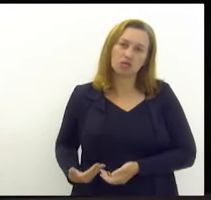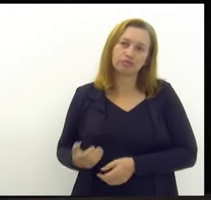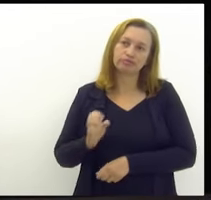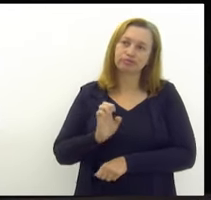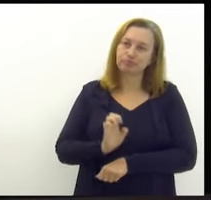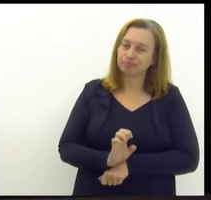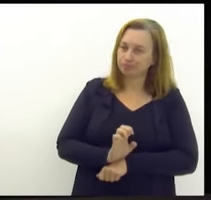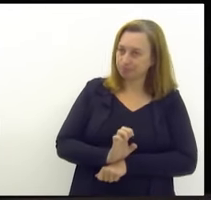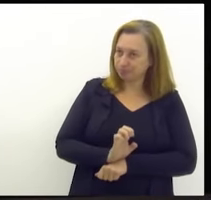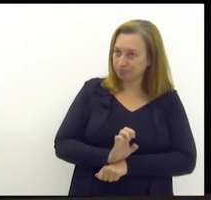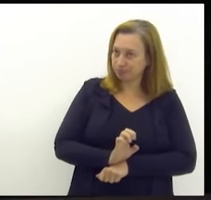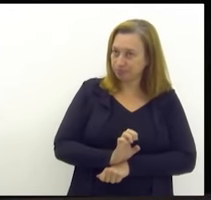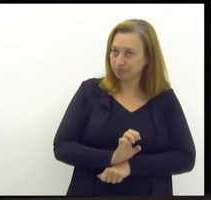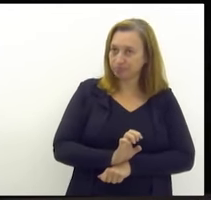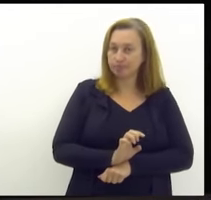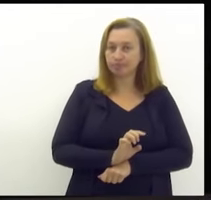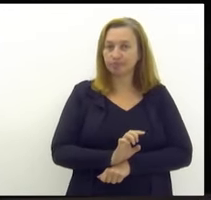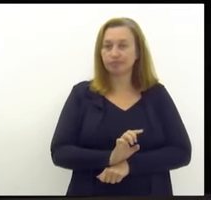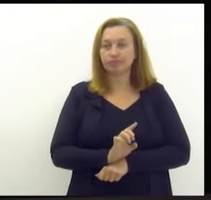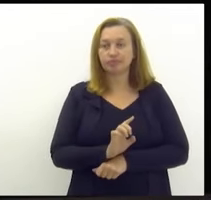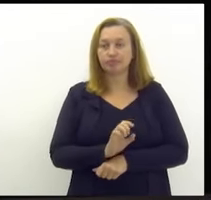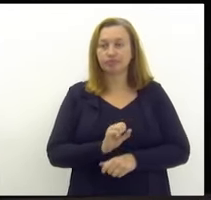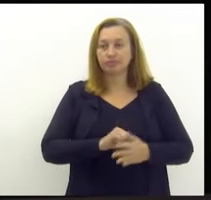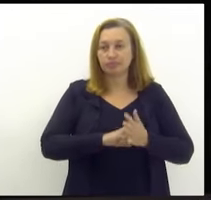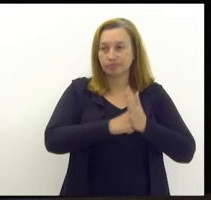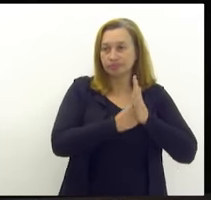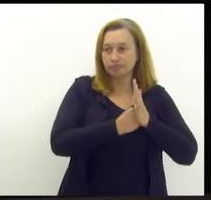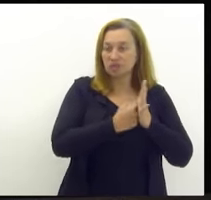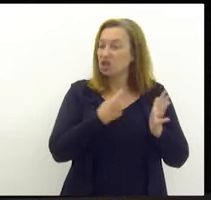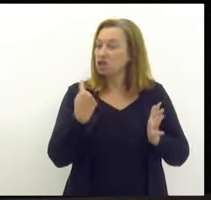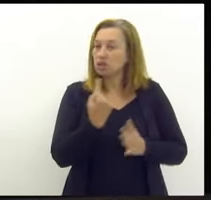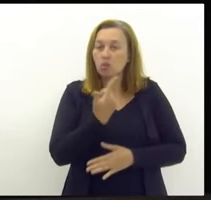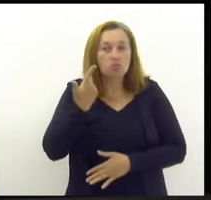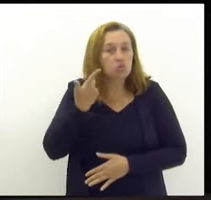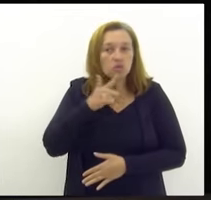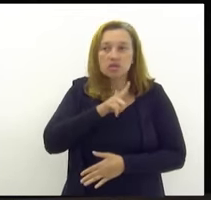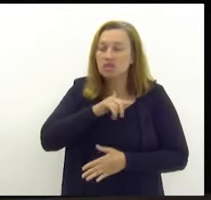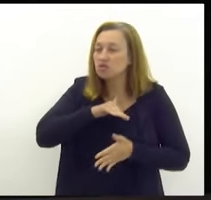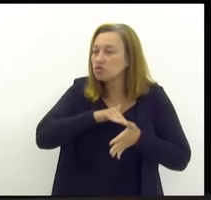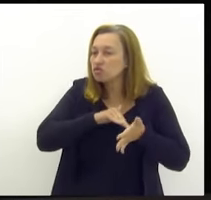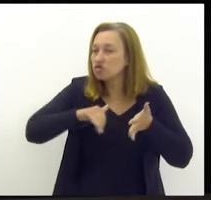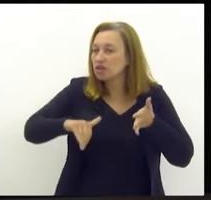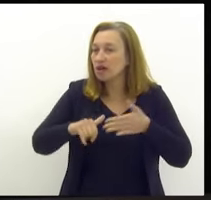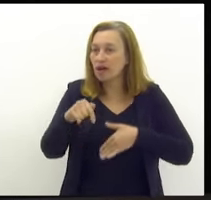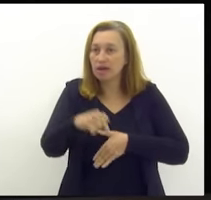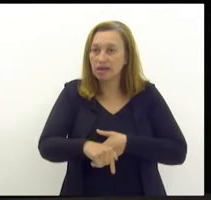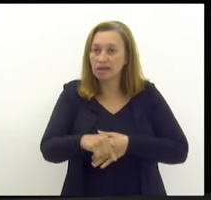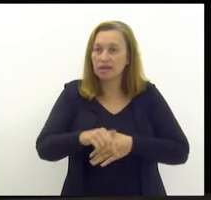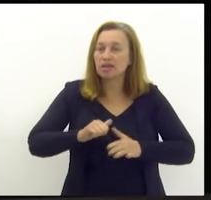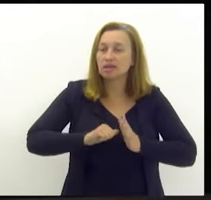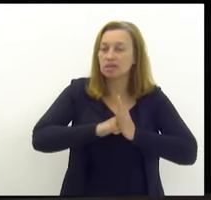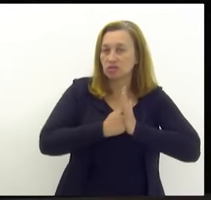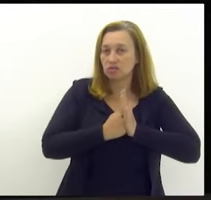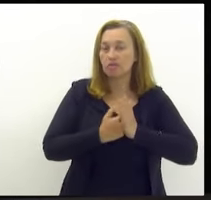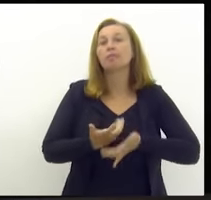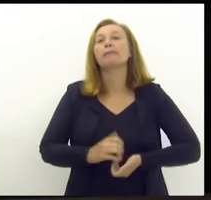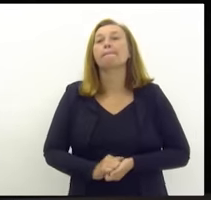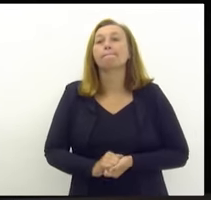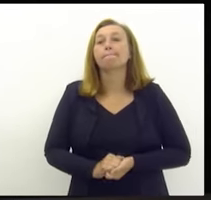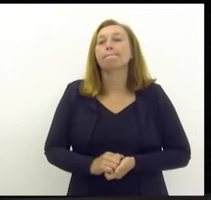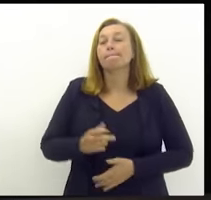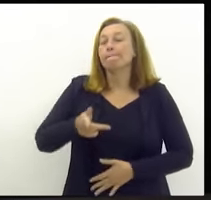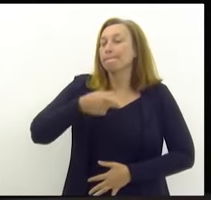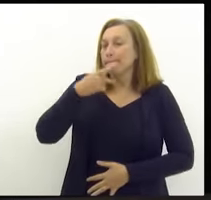estado vetou e nós não conseguimos derrubar aqui esse veto e quando